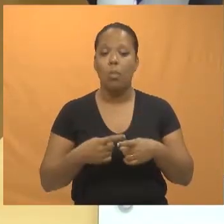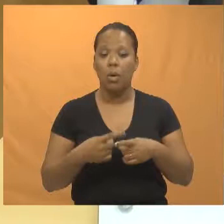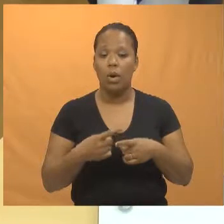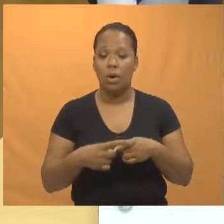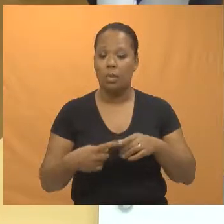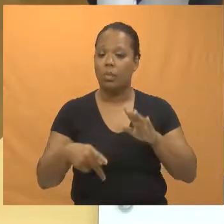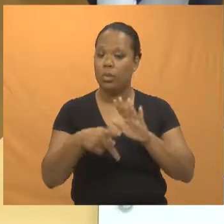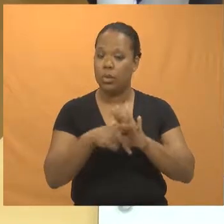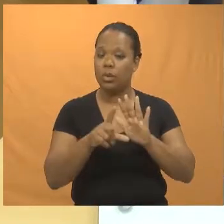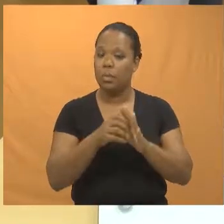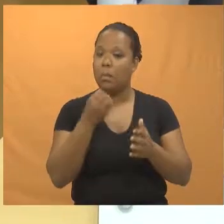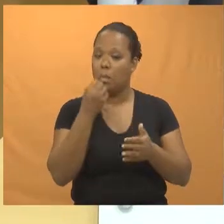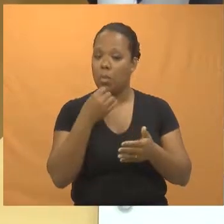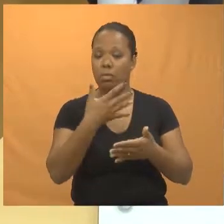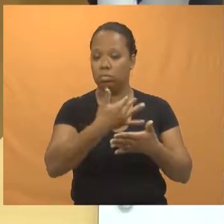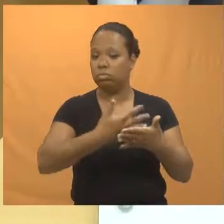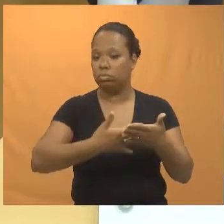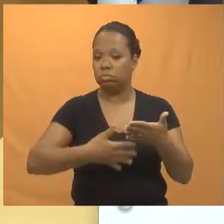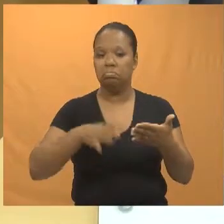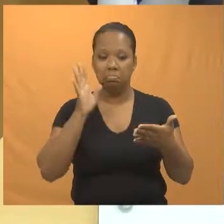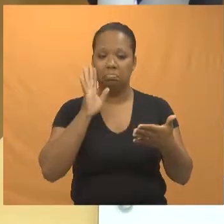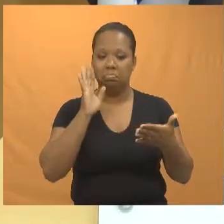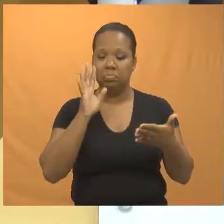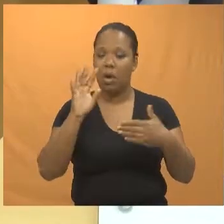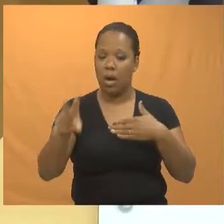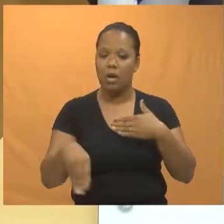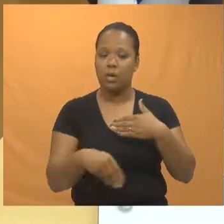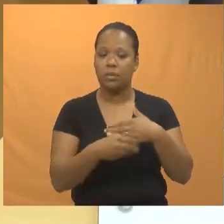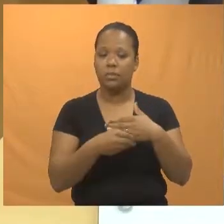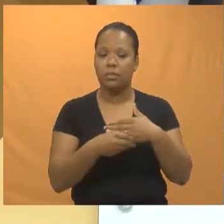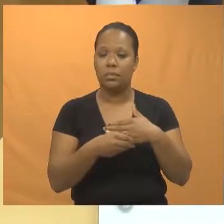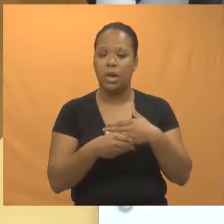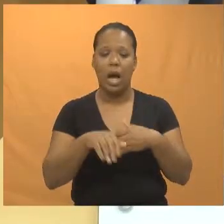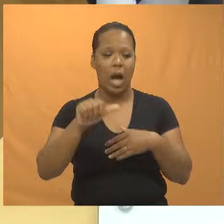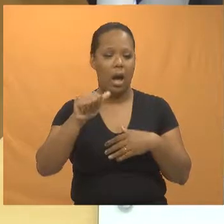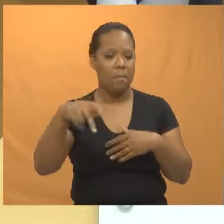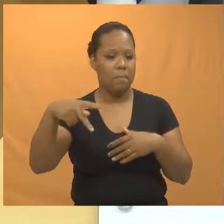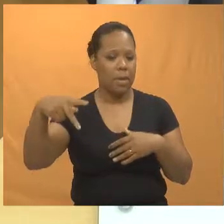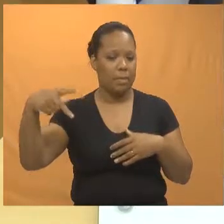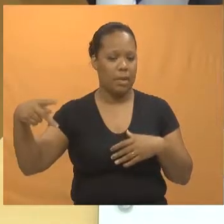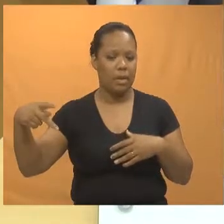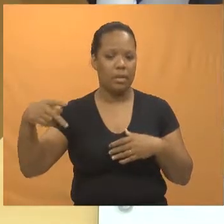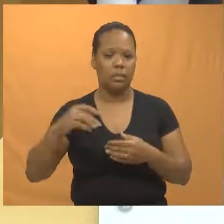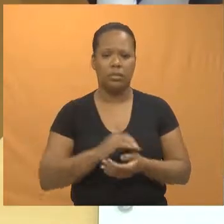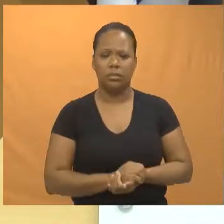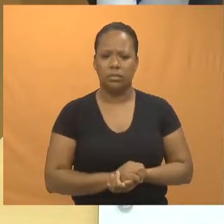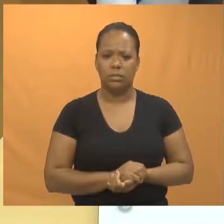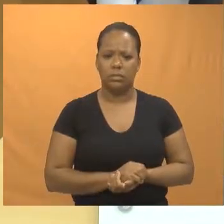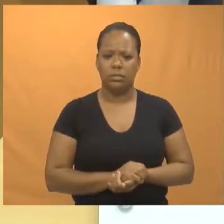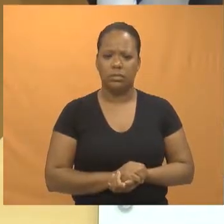que o projeto foi bem elaborado, né? Teve uma emenda com relação às APPs, essa era a preocupação, mas vai